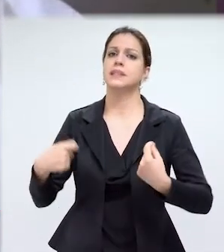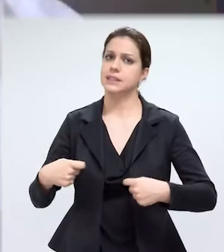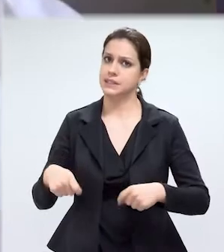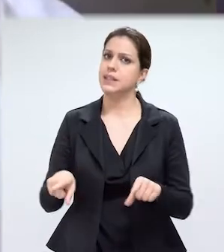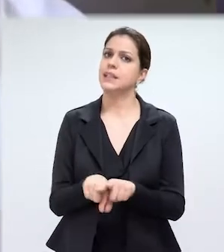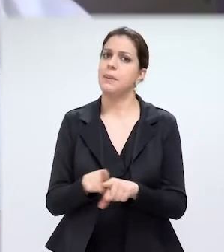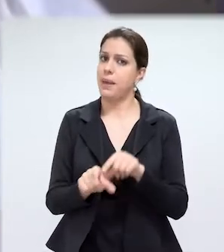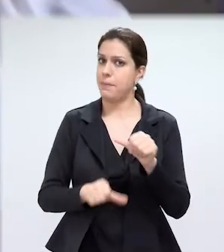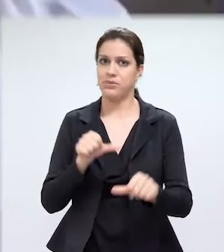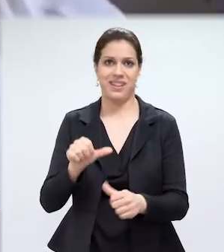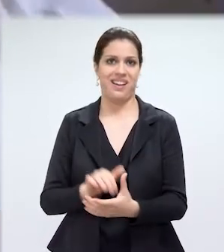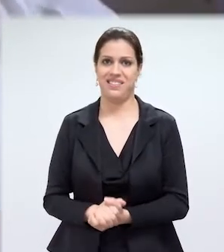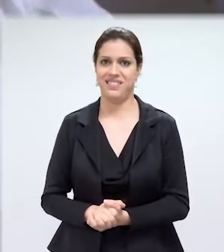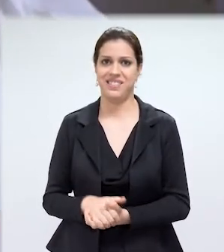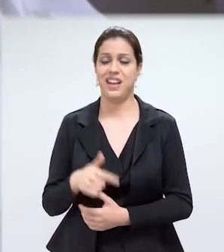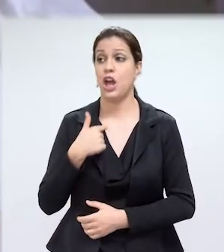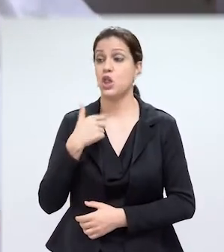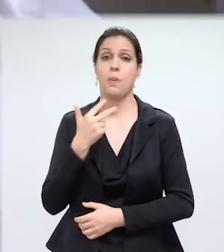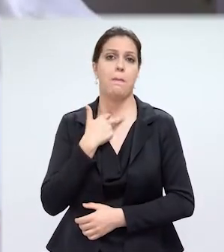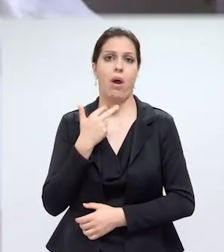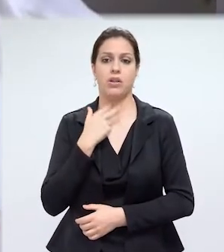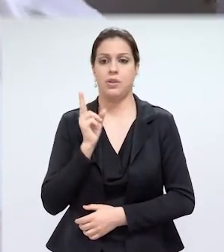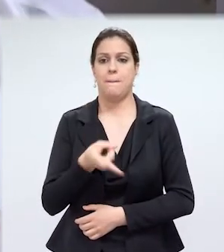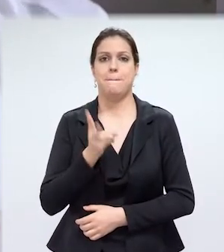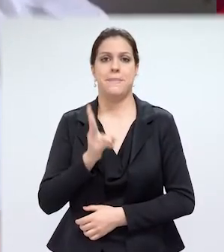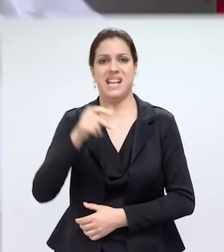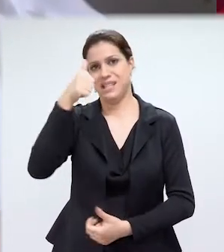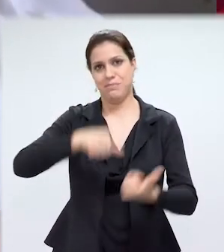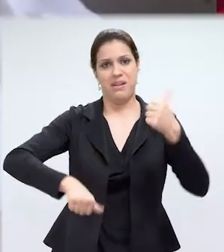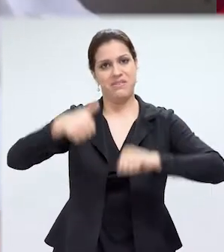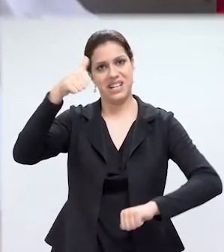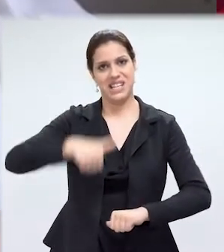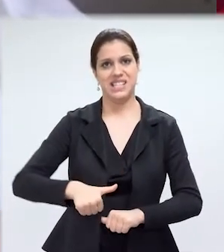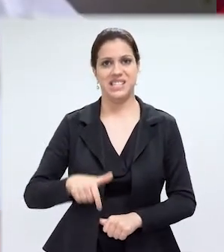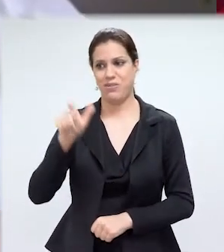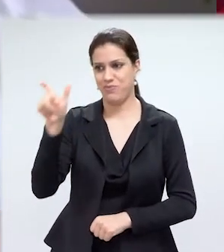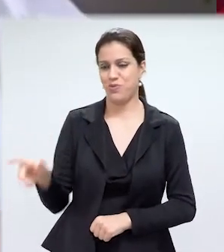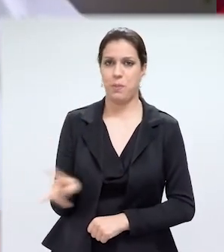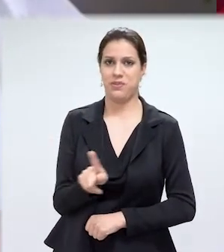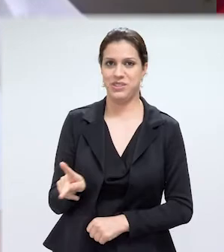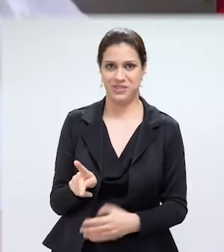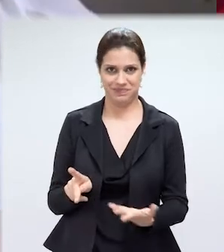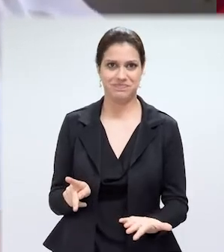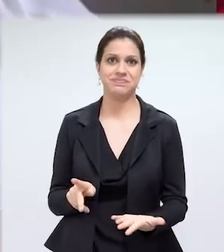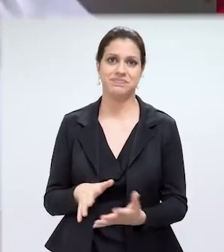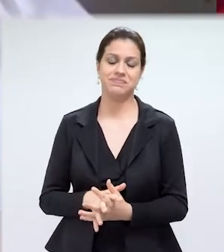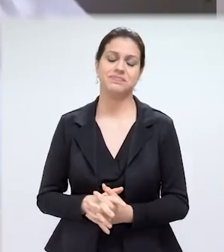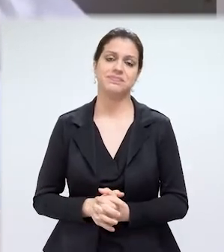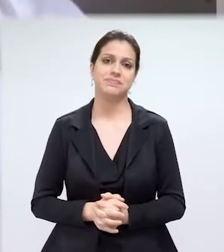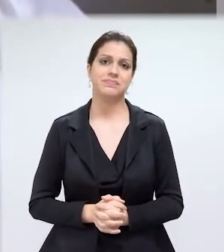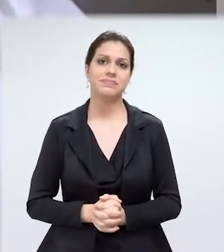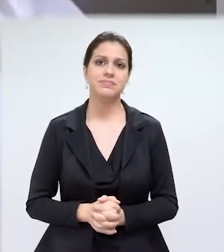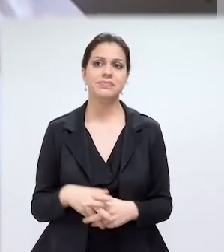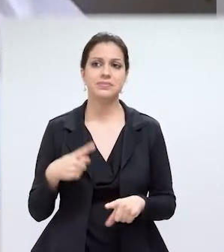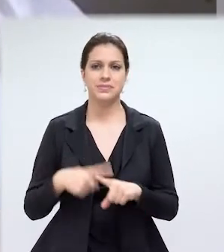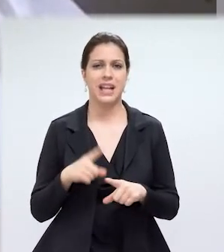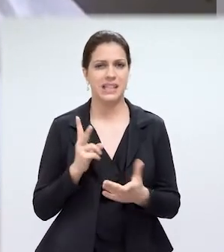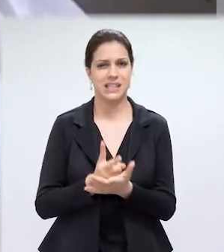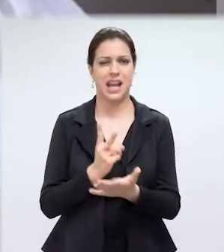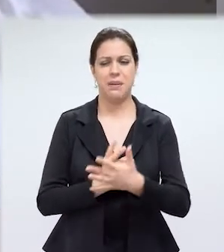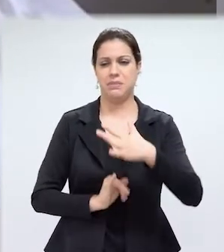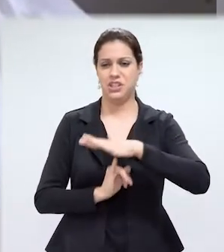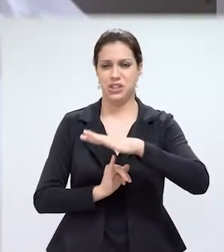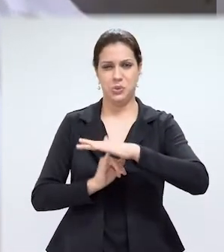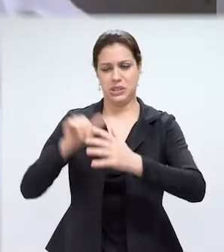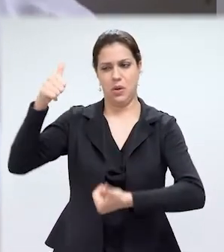ao professor, ela também vai ter que ser mudada. Eu não posso continuar com a mesma avaliação desse professor,